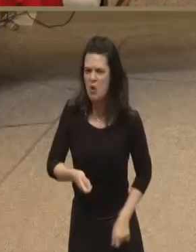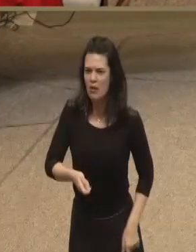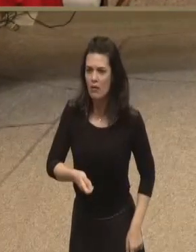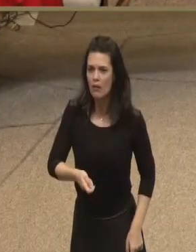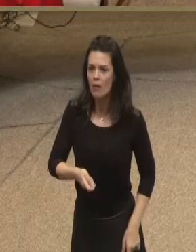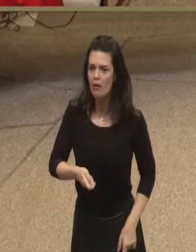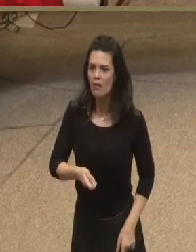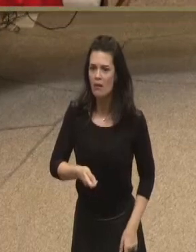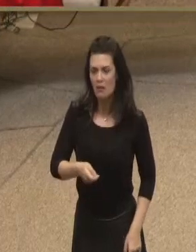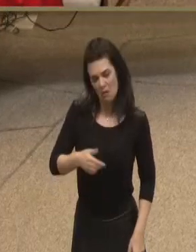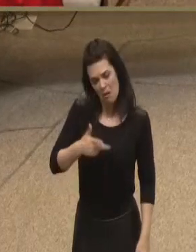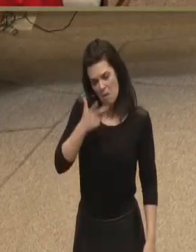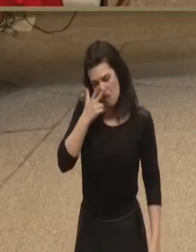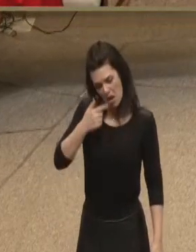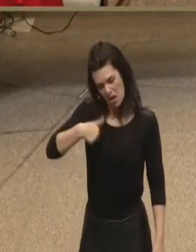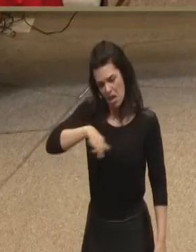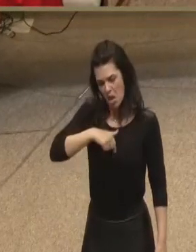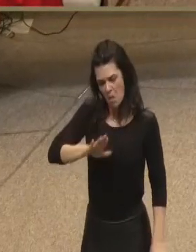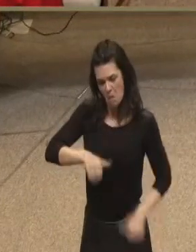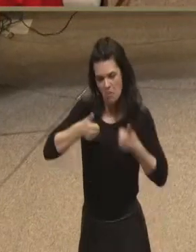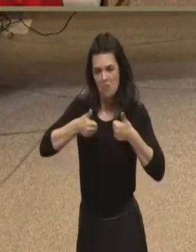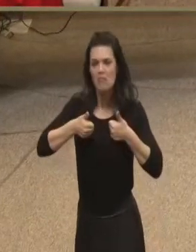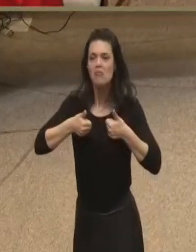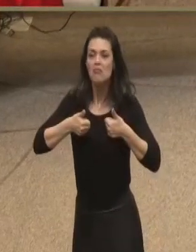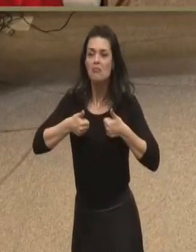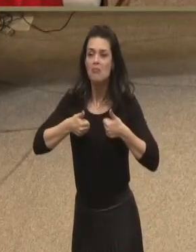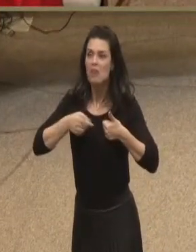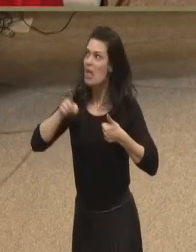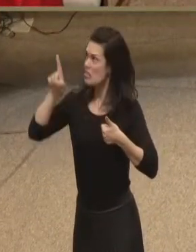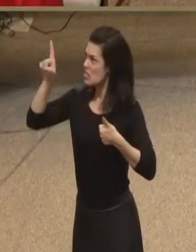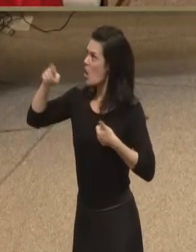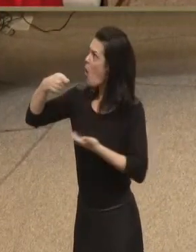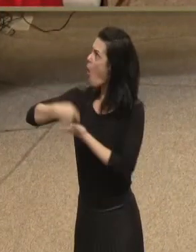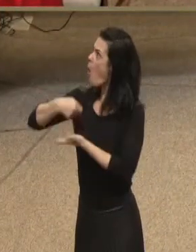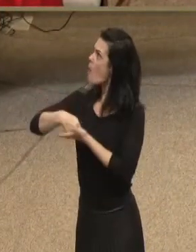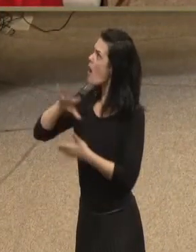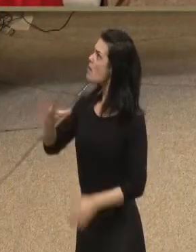para que Deus seja obrigado a nos salvar.